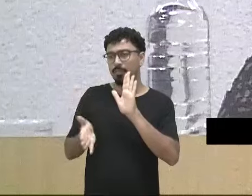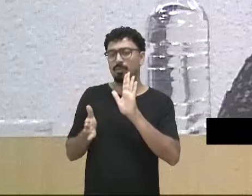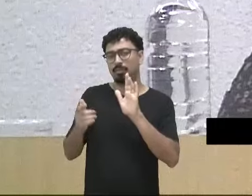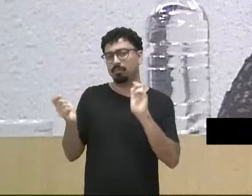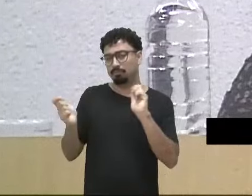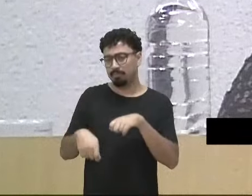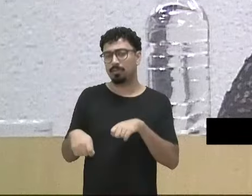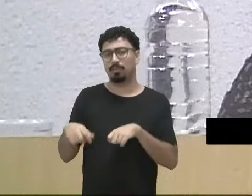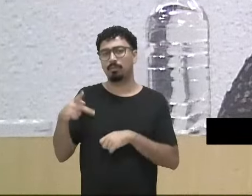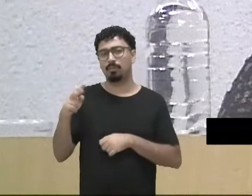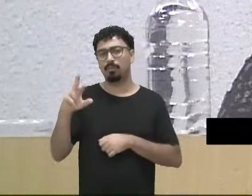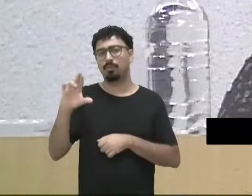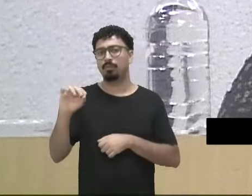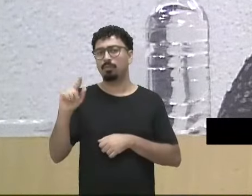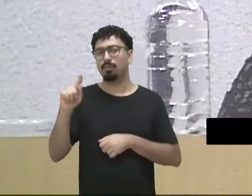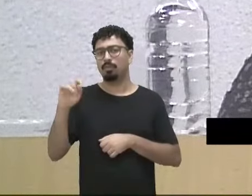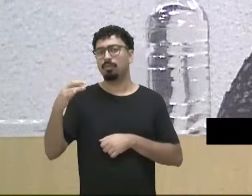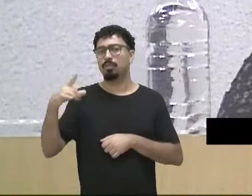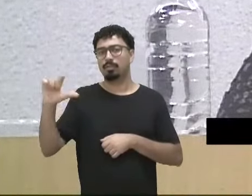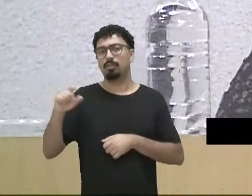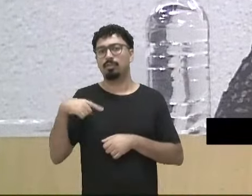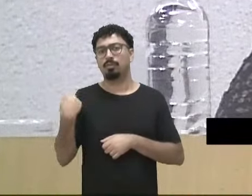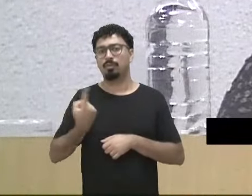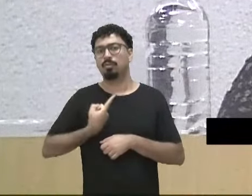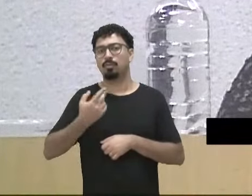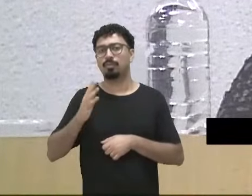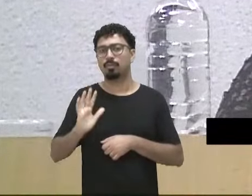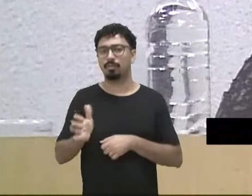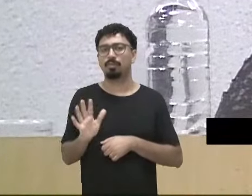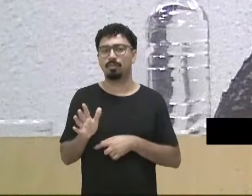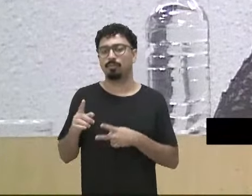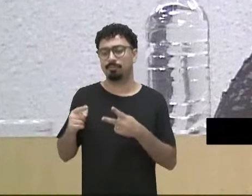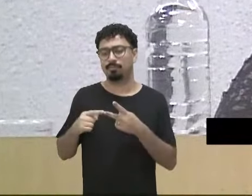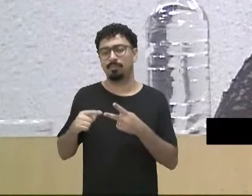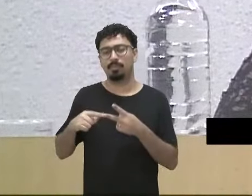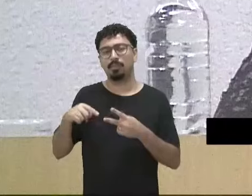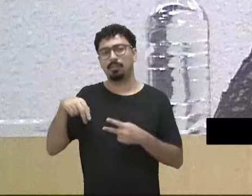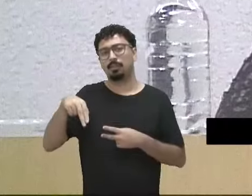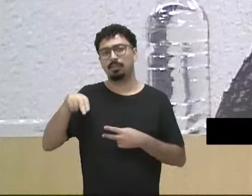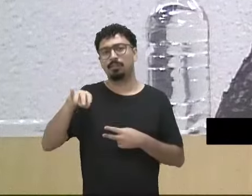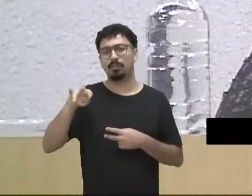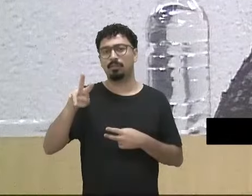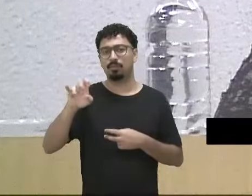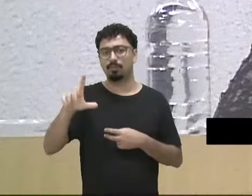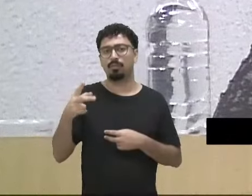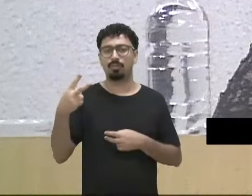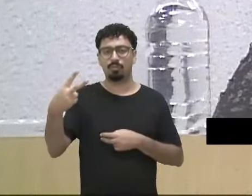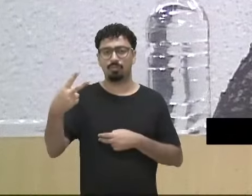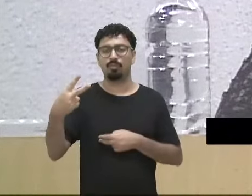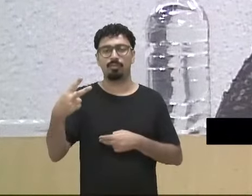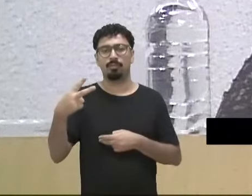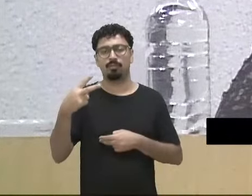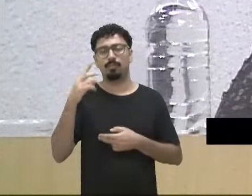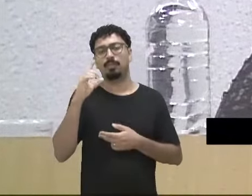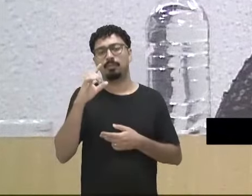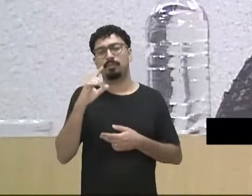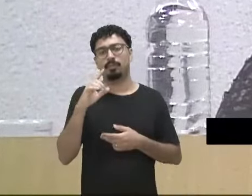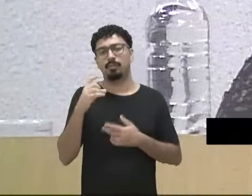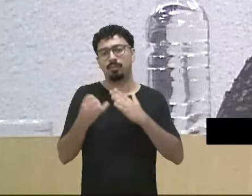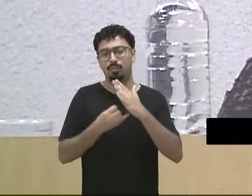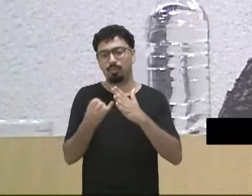progestão. Nós estamos buscando o nível 2 do progestão, né? Cada instituto tem sua realidade, como a Cíntia